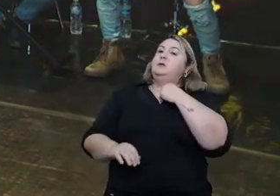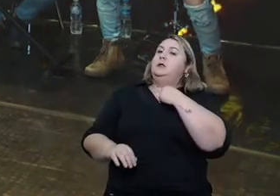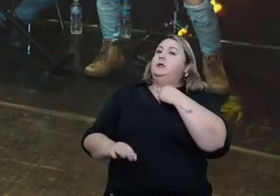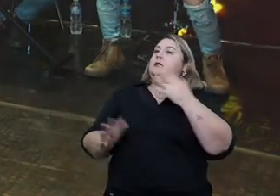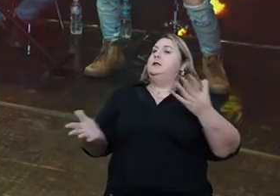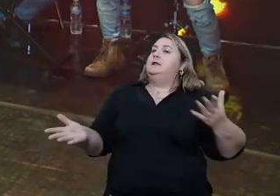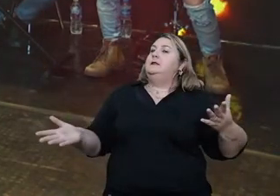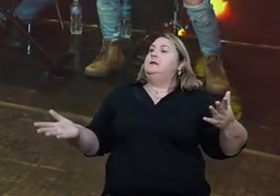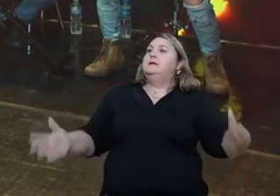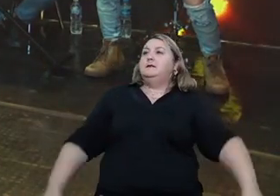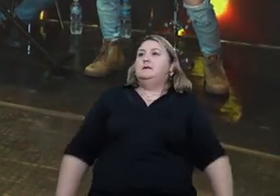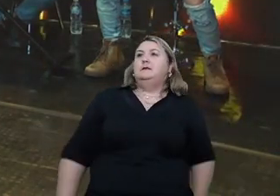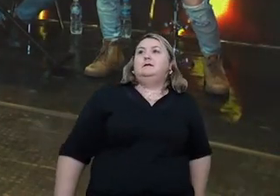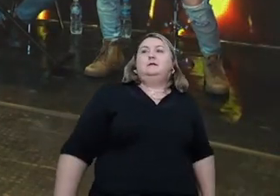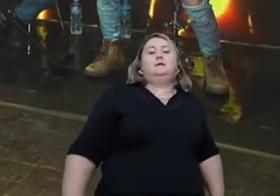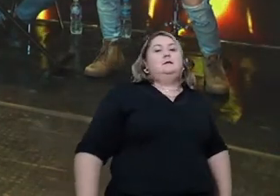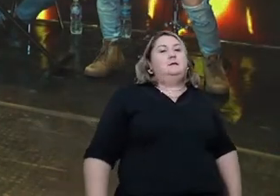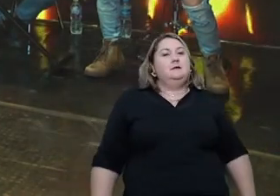sonhei. Isso não se